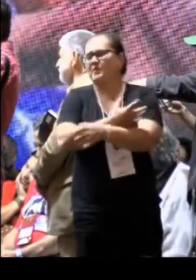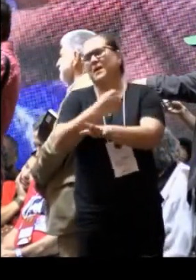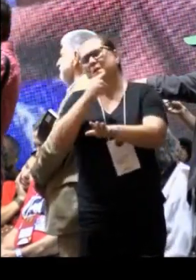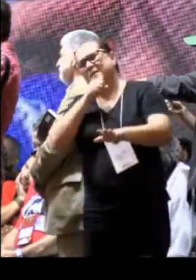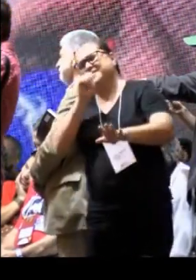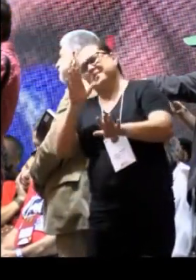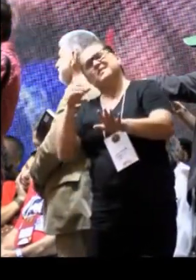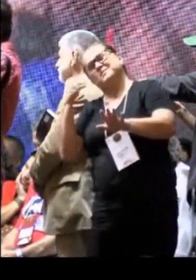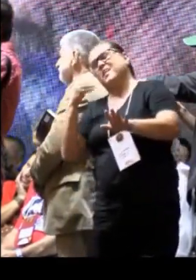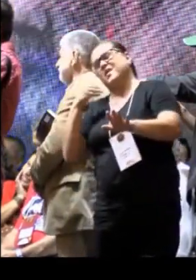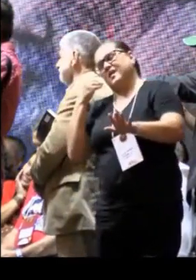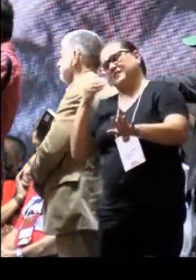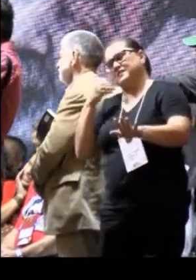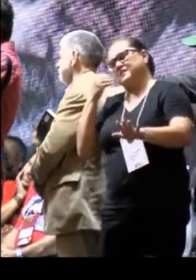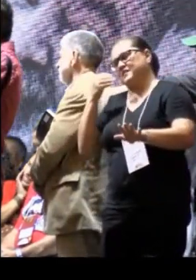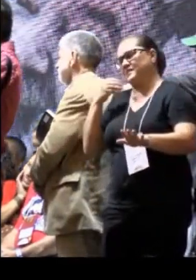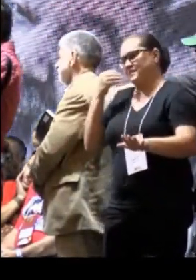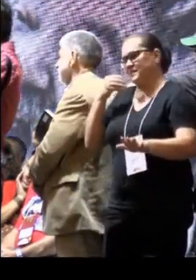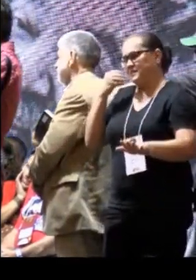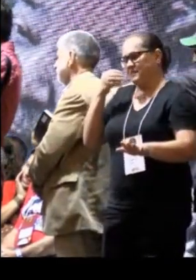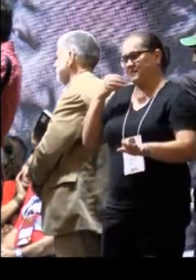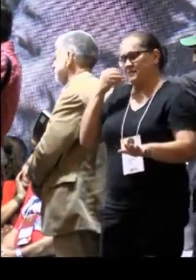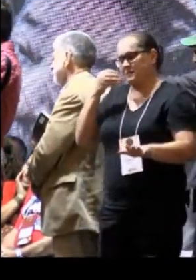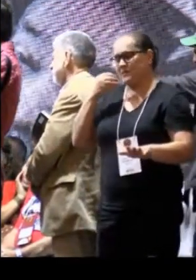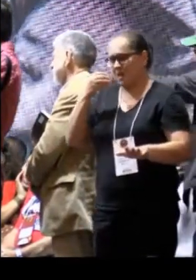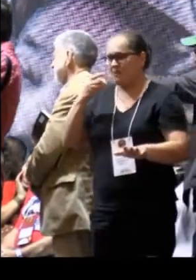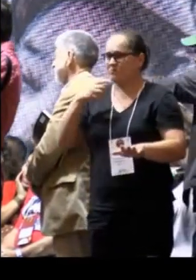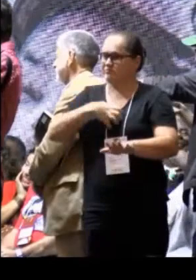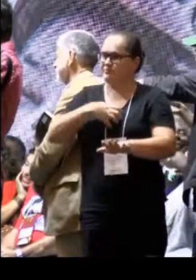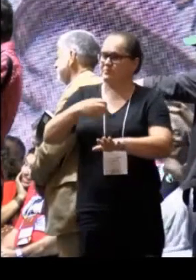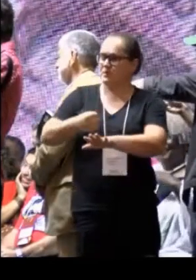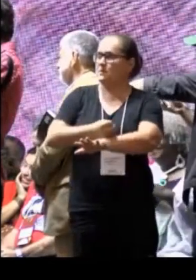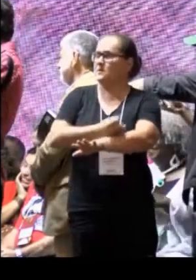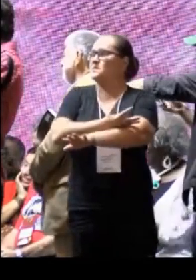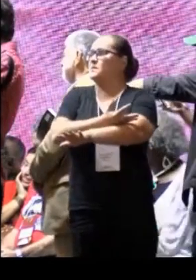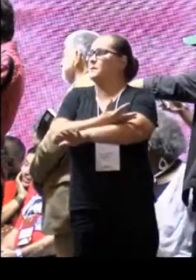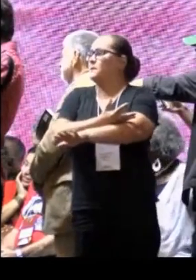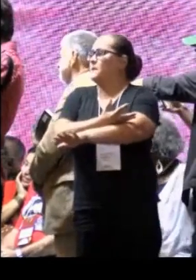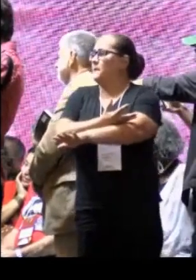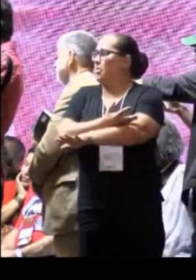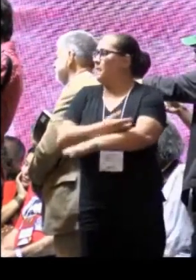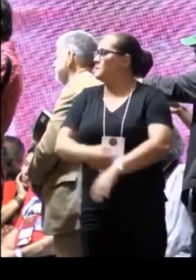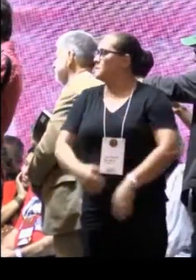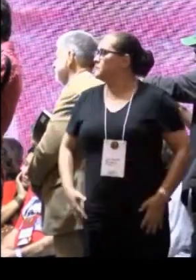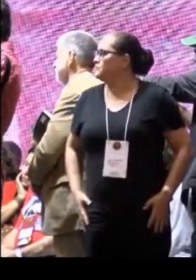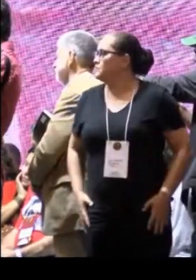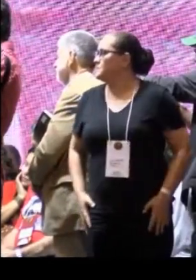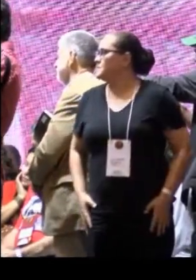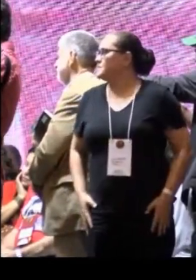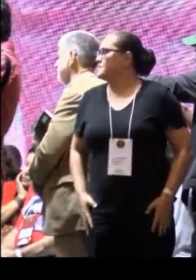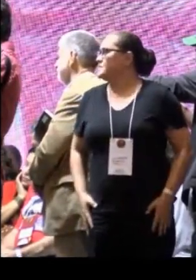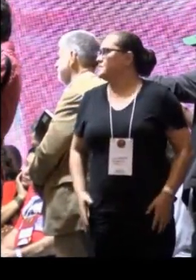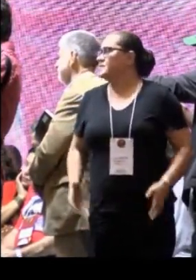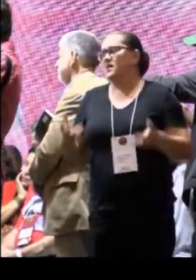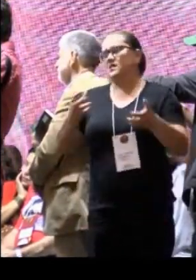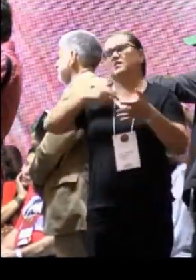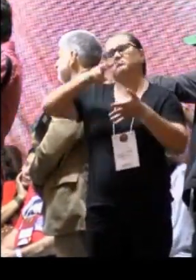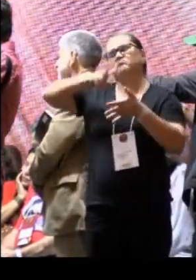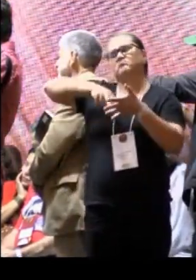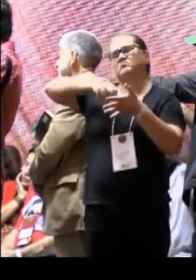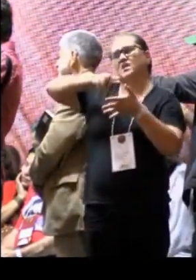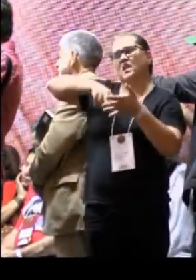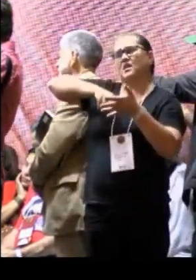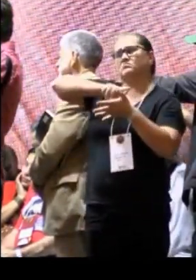velho, mais experiente, vai ficando mais emocional. Eu queria dizer umas coisas para